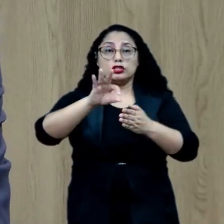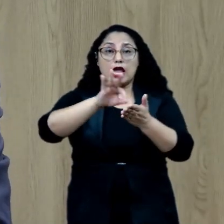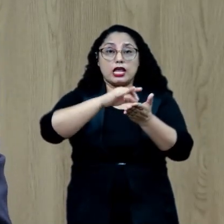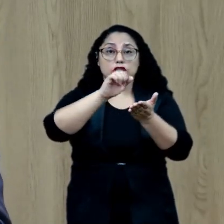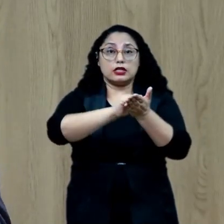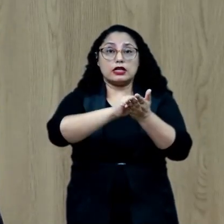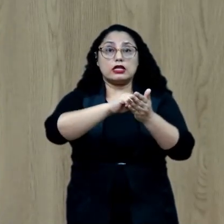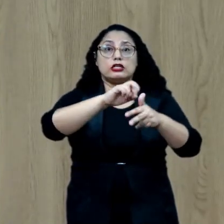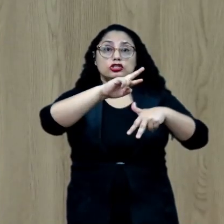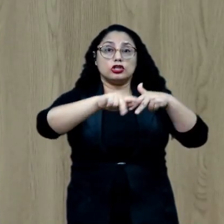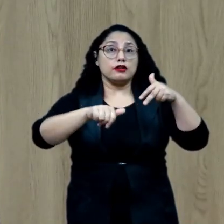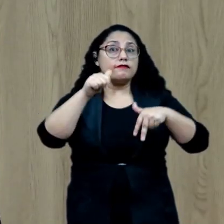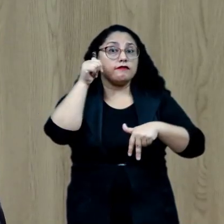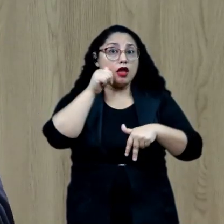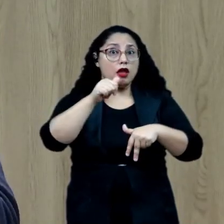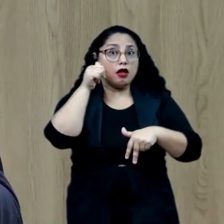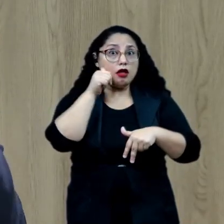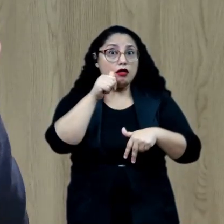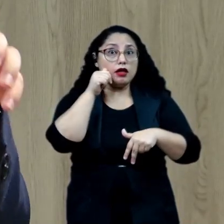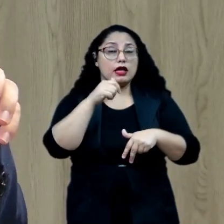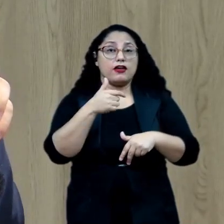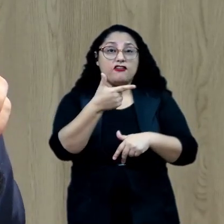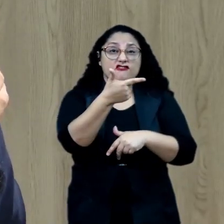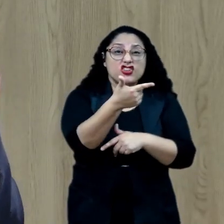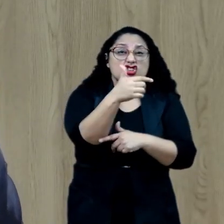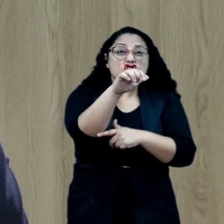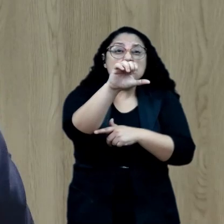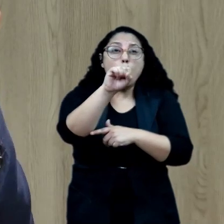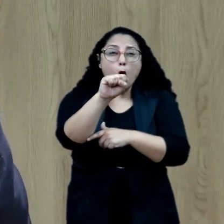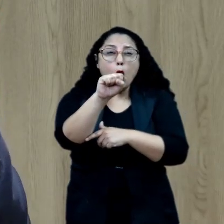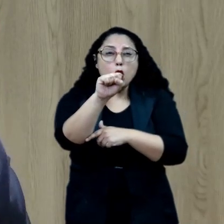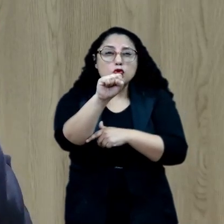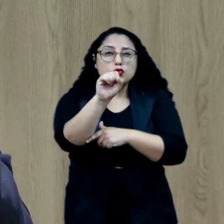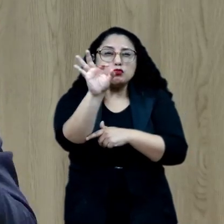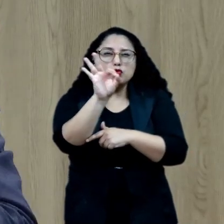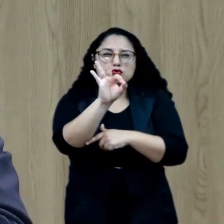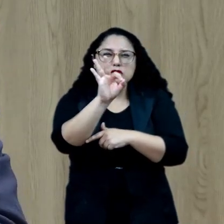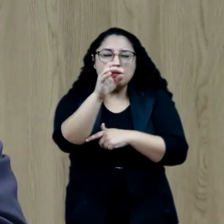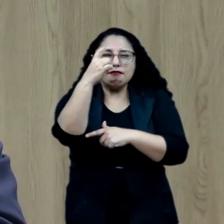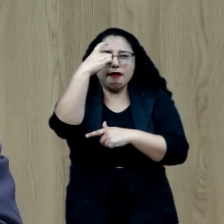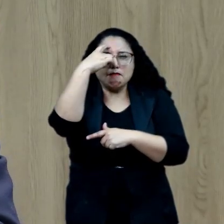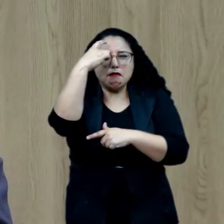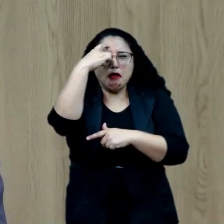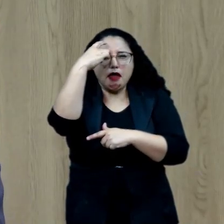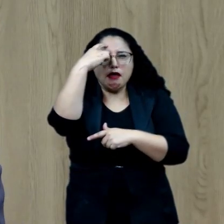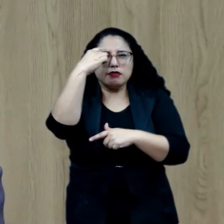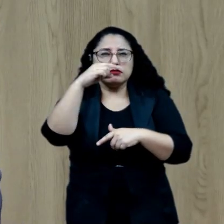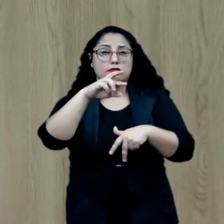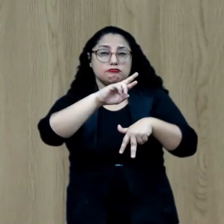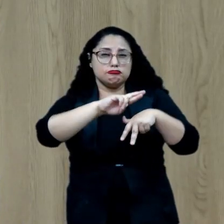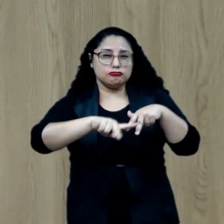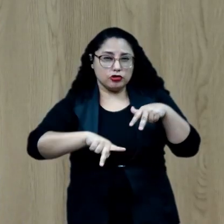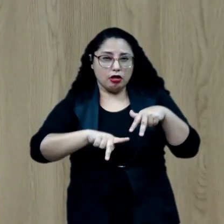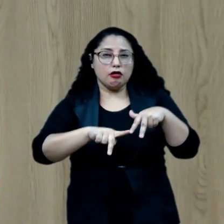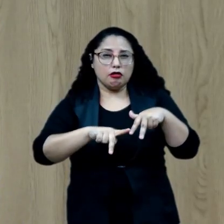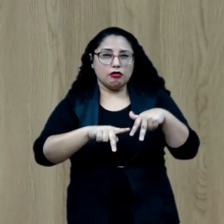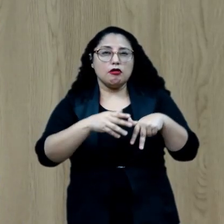feminino. Então, quando você pensa que tem 28 ali, né, do